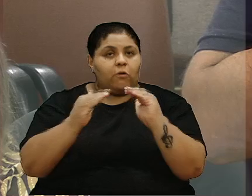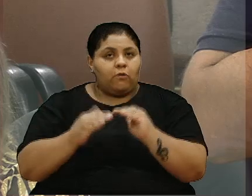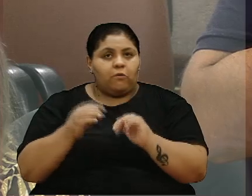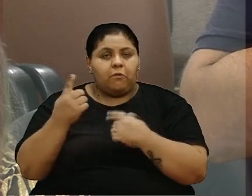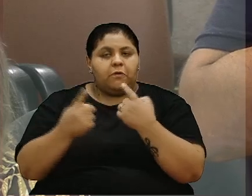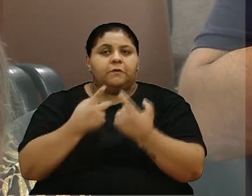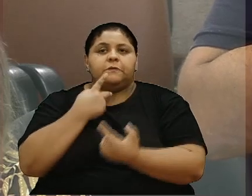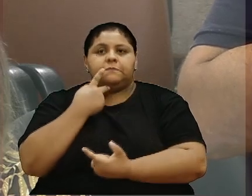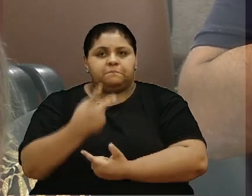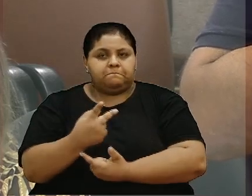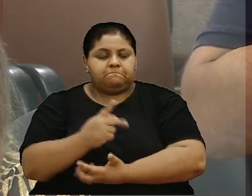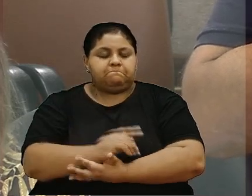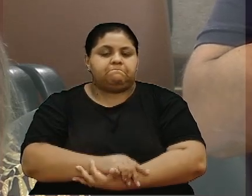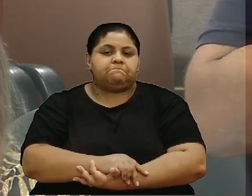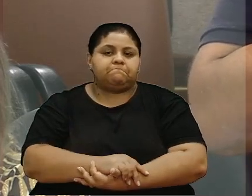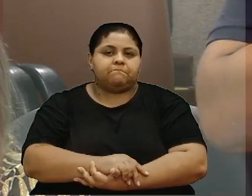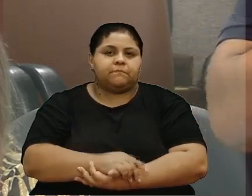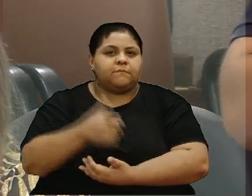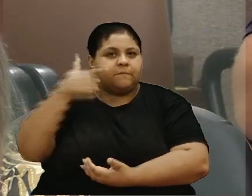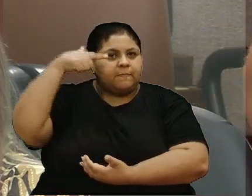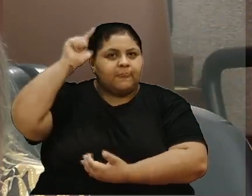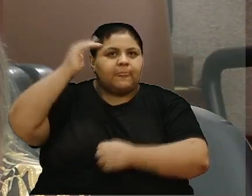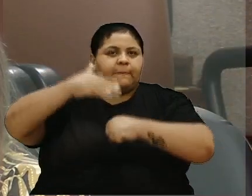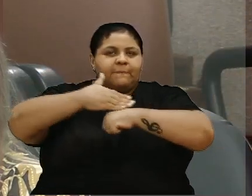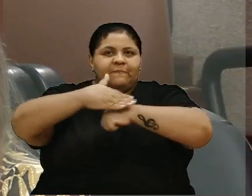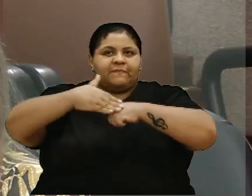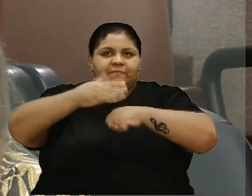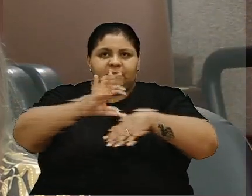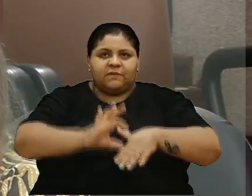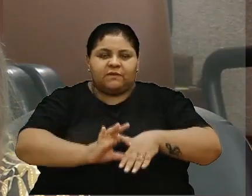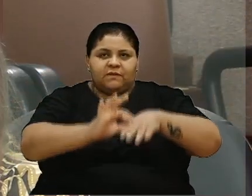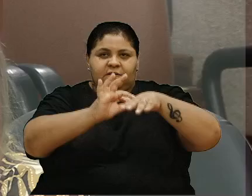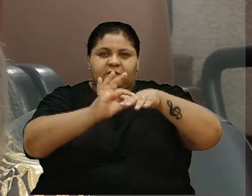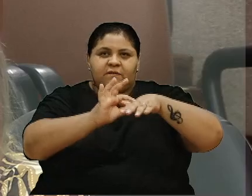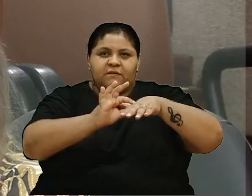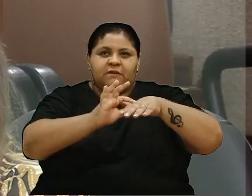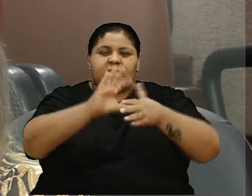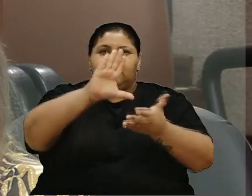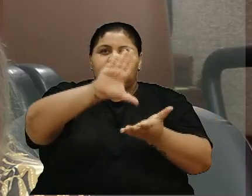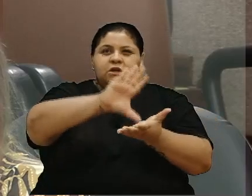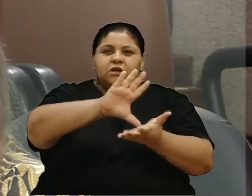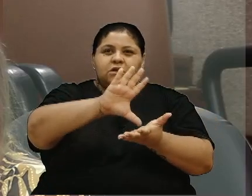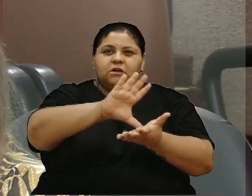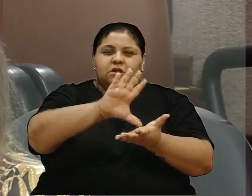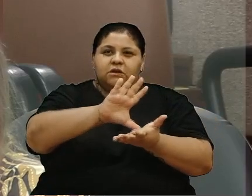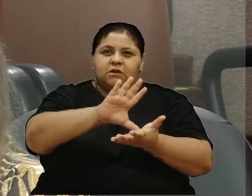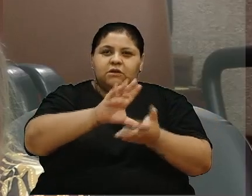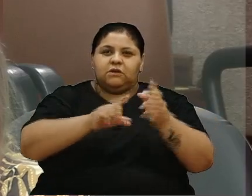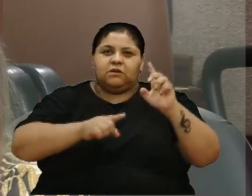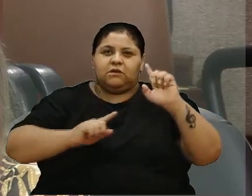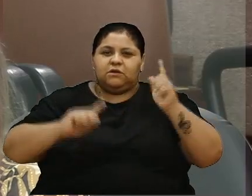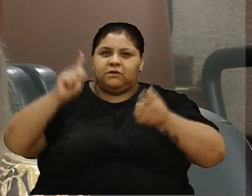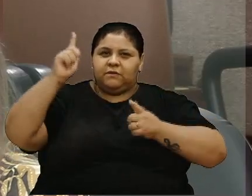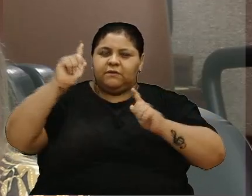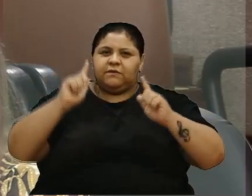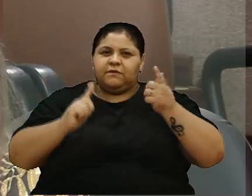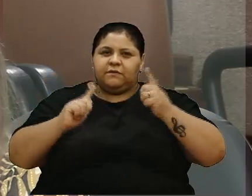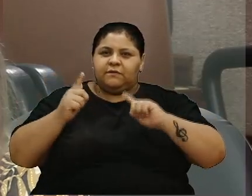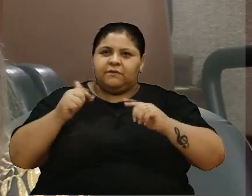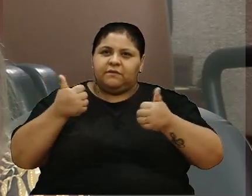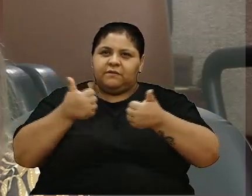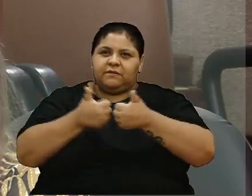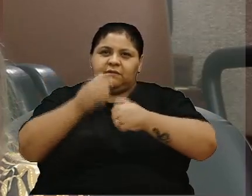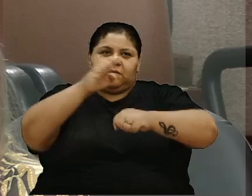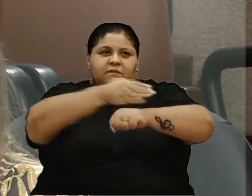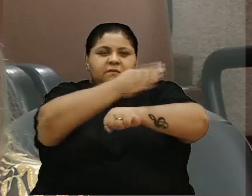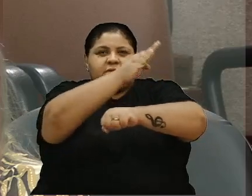falas, e ontem eu estava conversando com o proprietário do parque de diversões que vai ficar ali nos pavilhões.